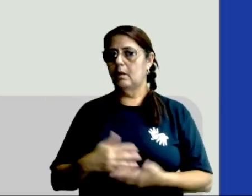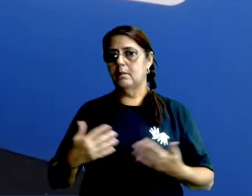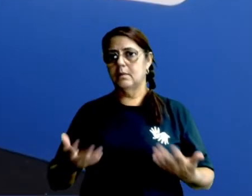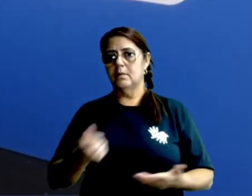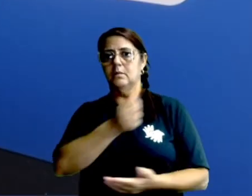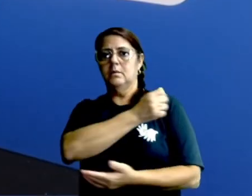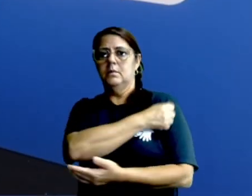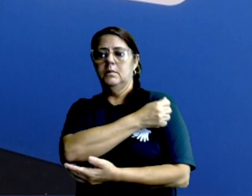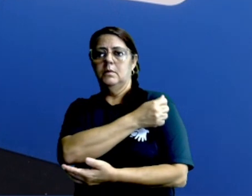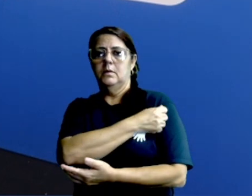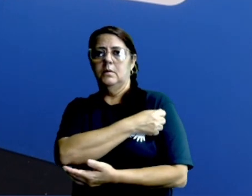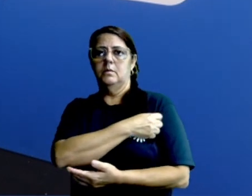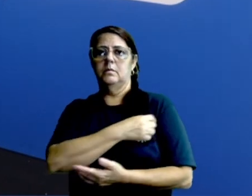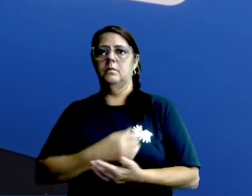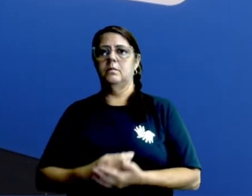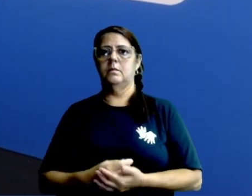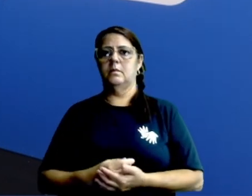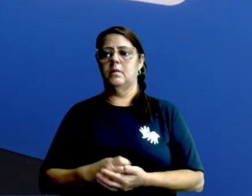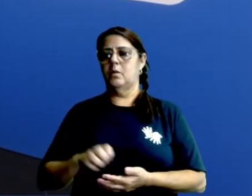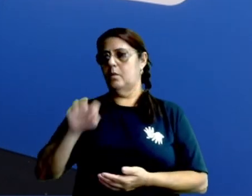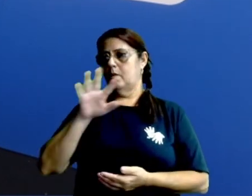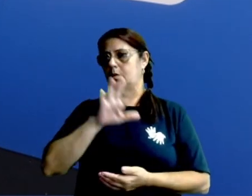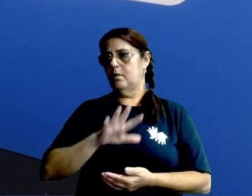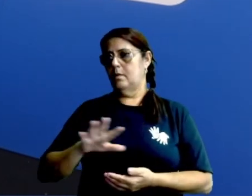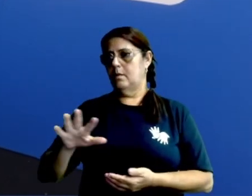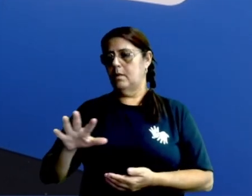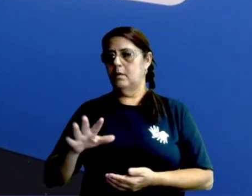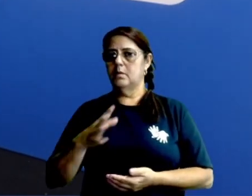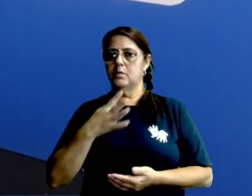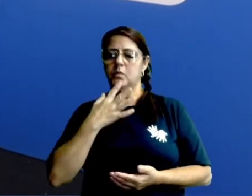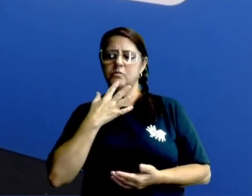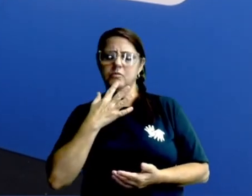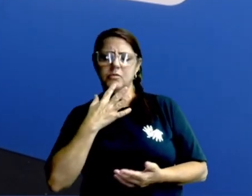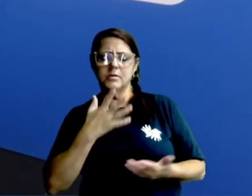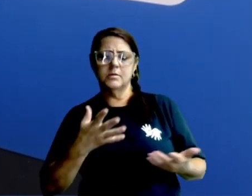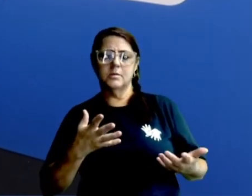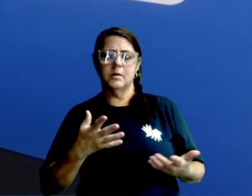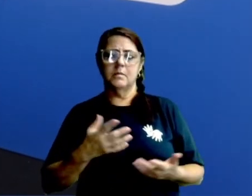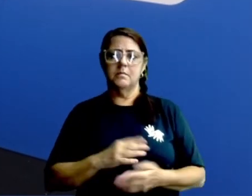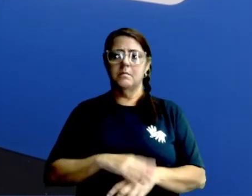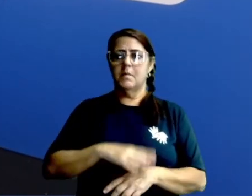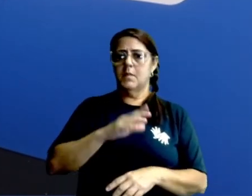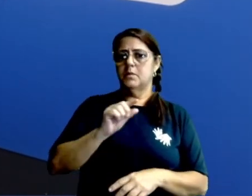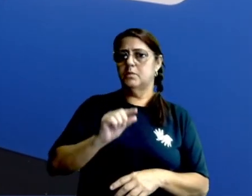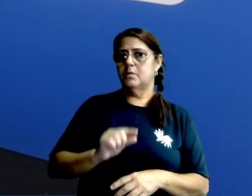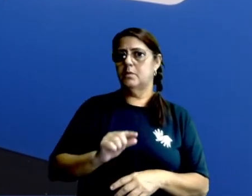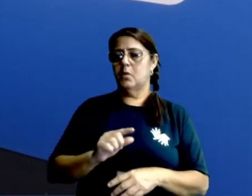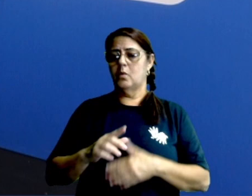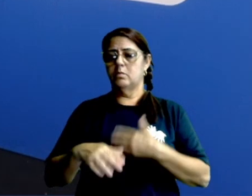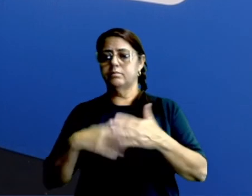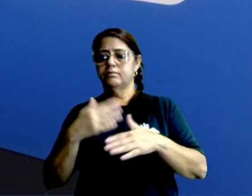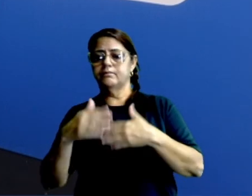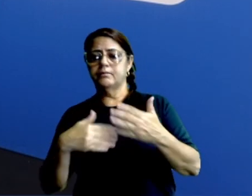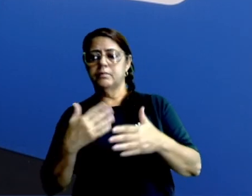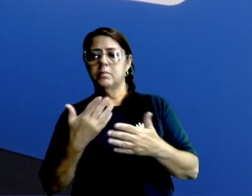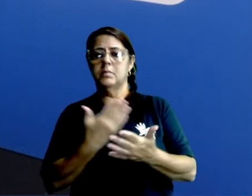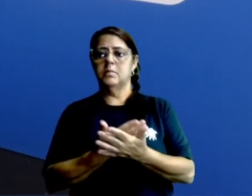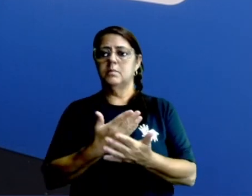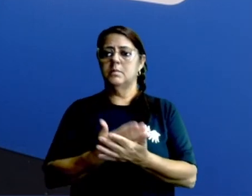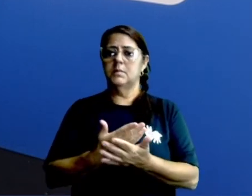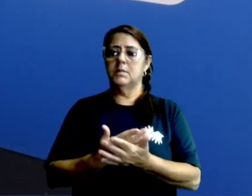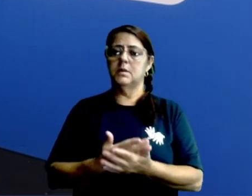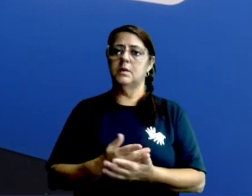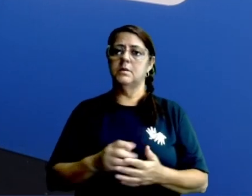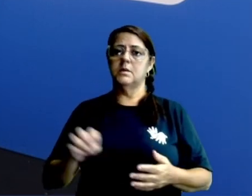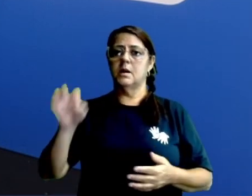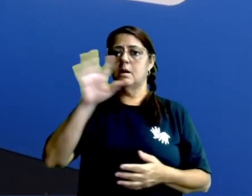queridos alunos, aqui um pouco mais da Europa, né, conhecemos, a gente poderia falar da Europa aqui, várias aulas, porque